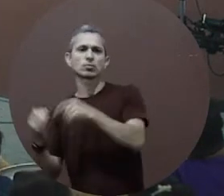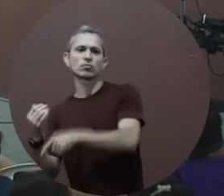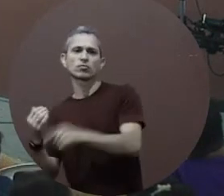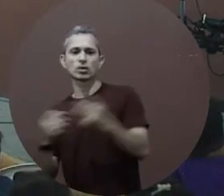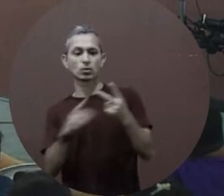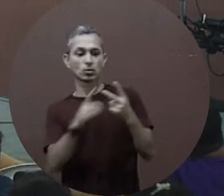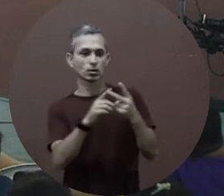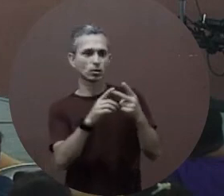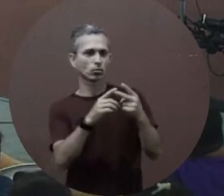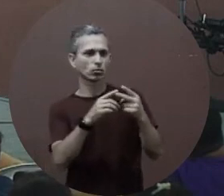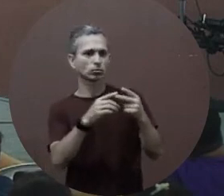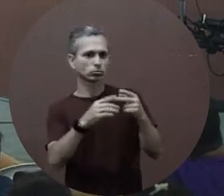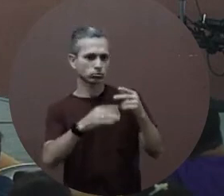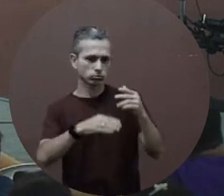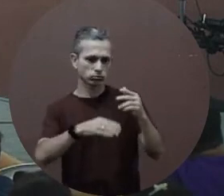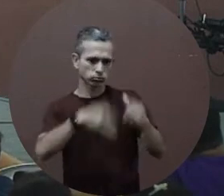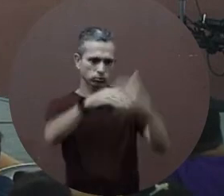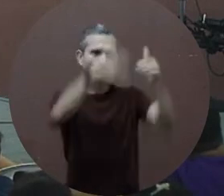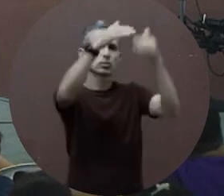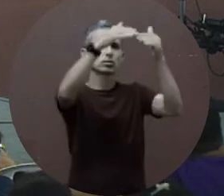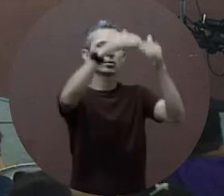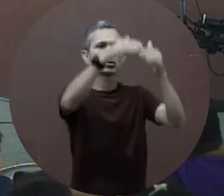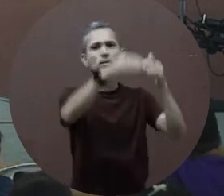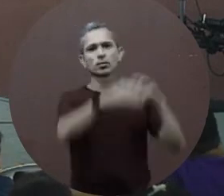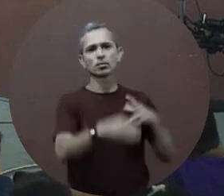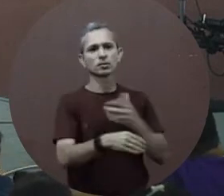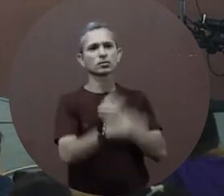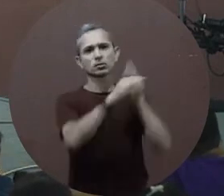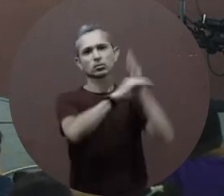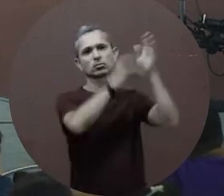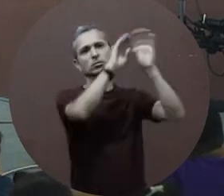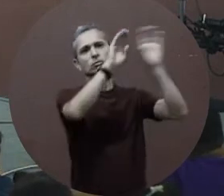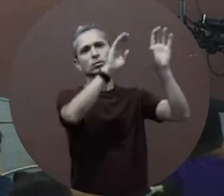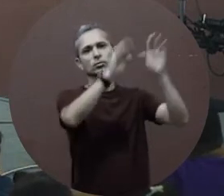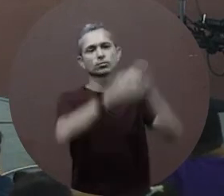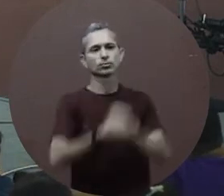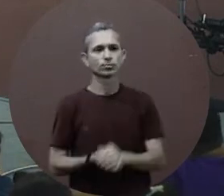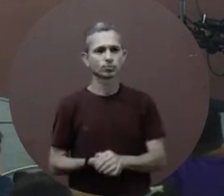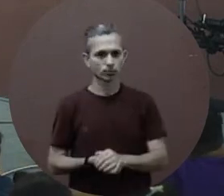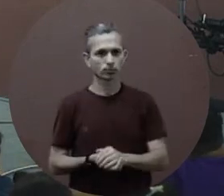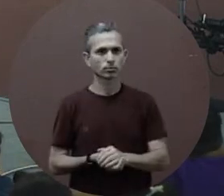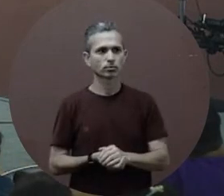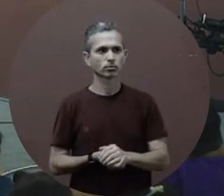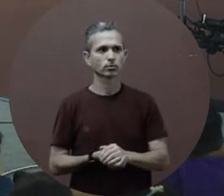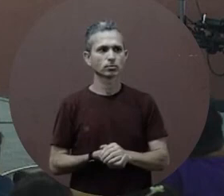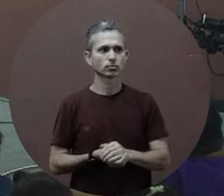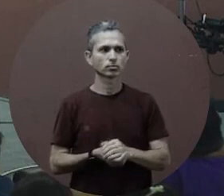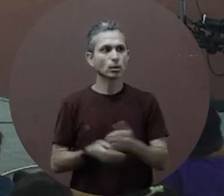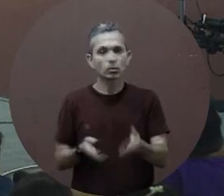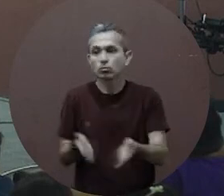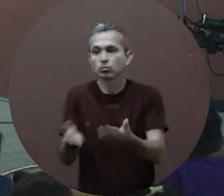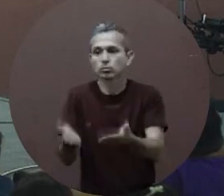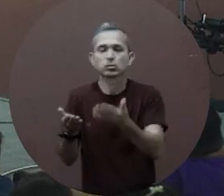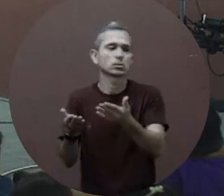Ele está animando, ele está dizendo assim, olha, foi conquistado um espaço para você pelo